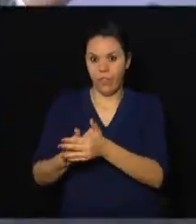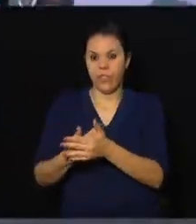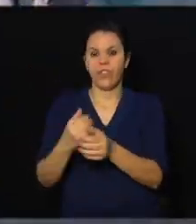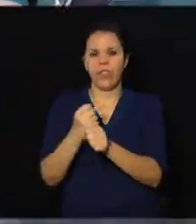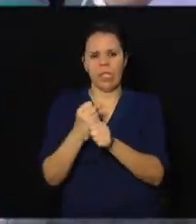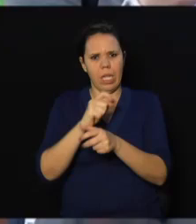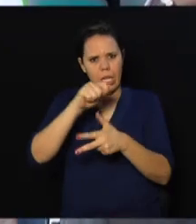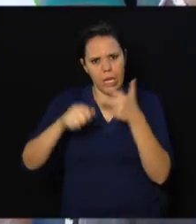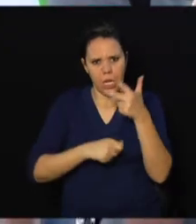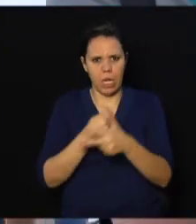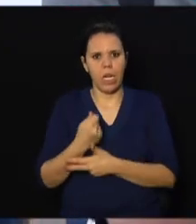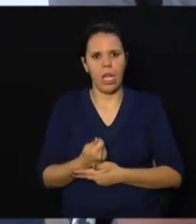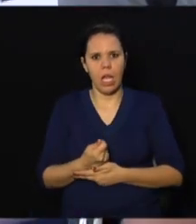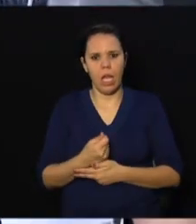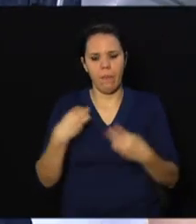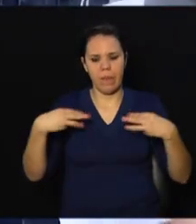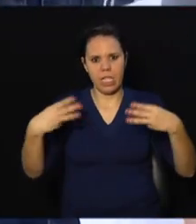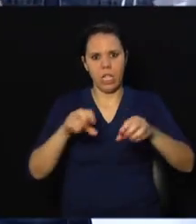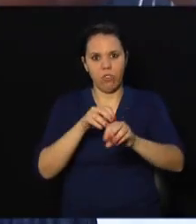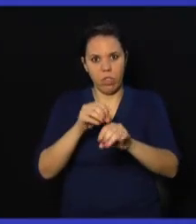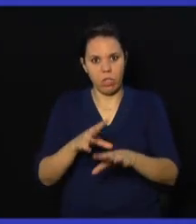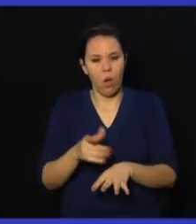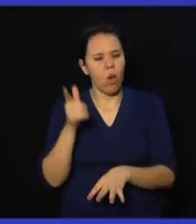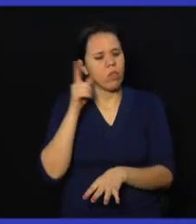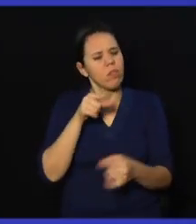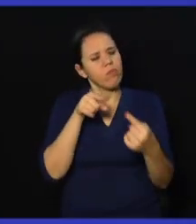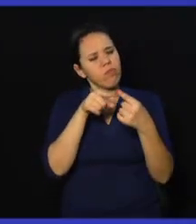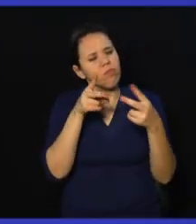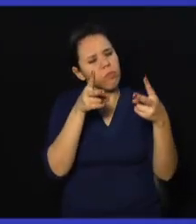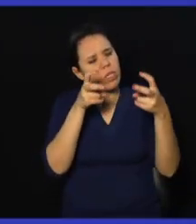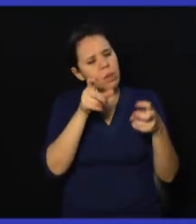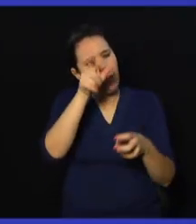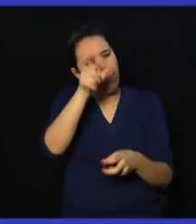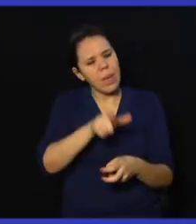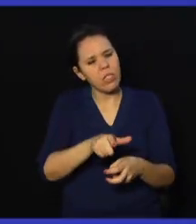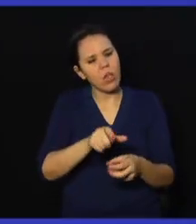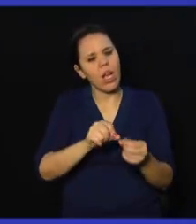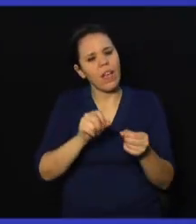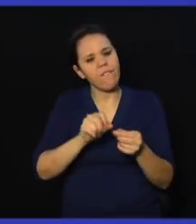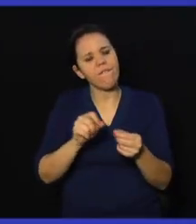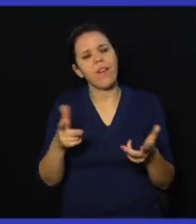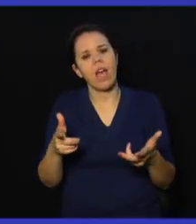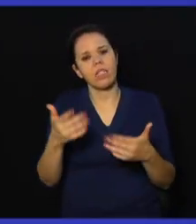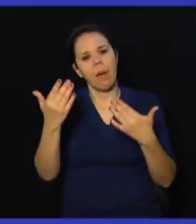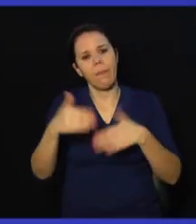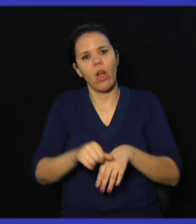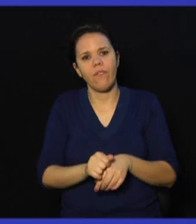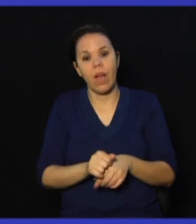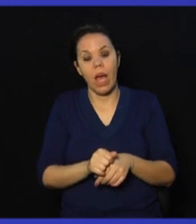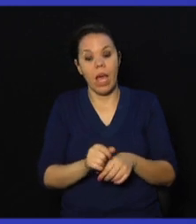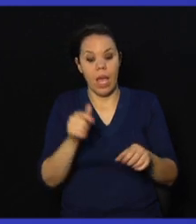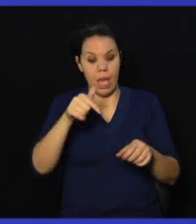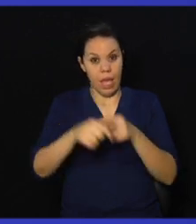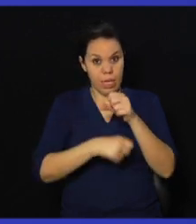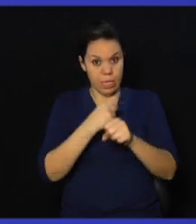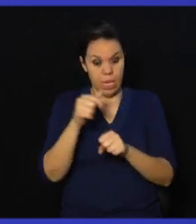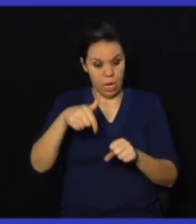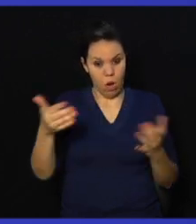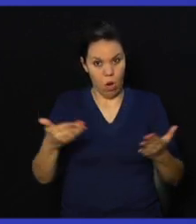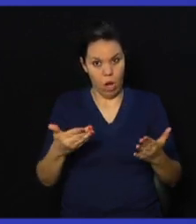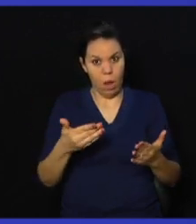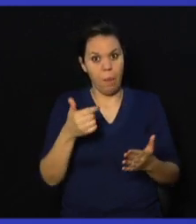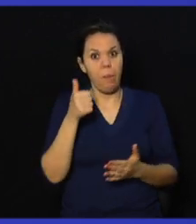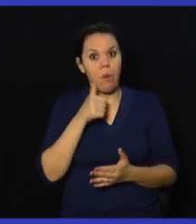conseguiu traçar o perfil de quem presta o exame. Este ano, as mulheres são maioria. Os homens representam